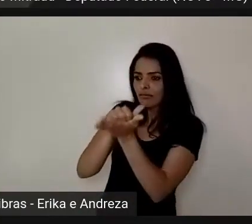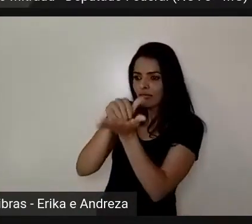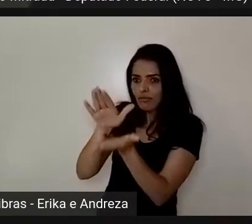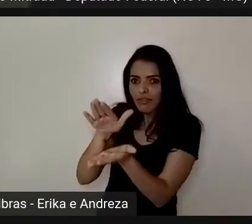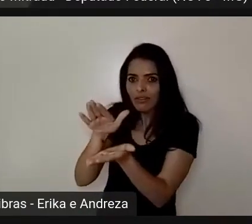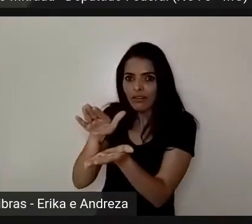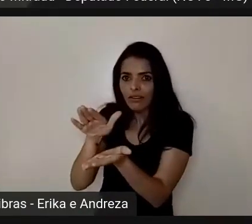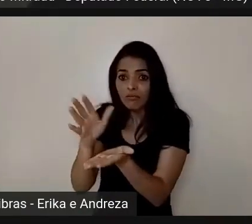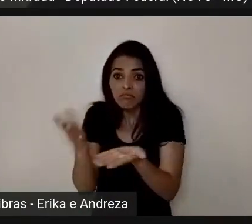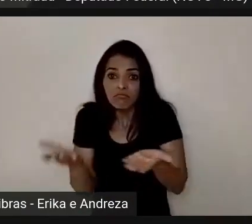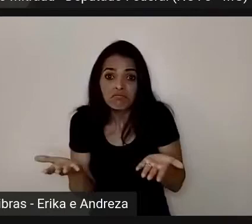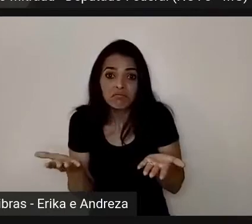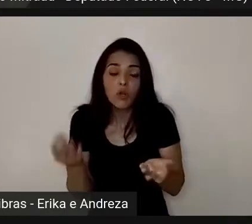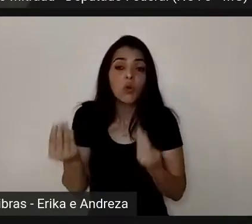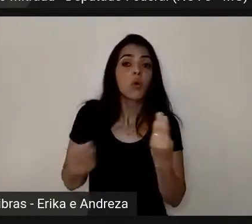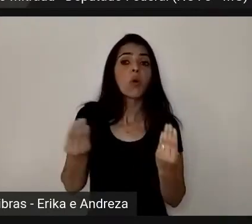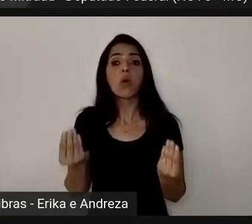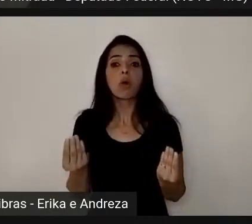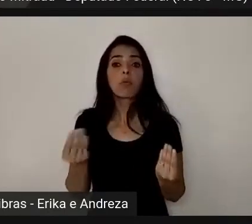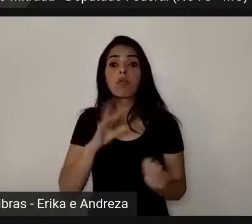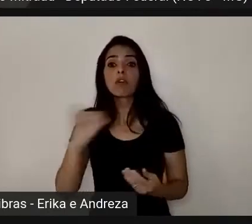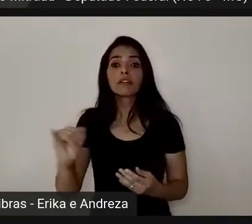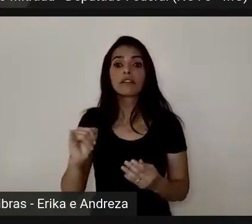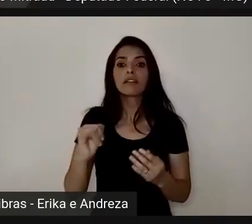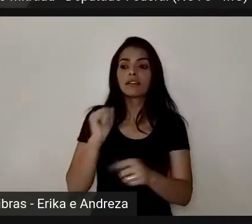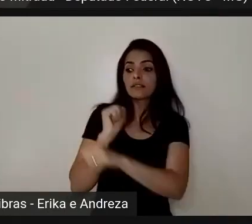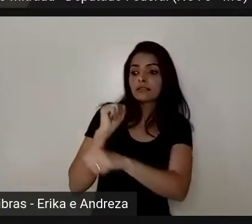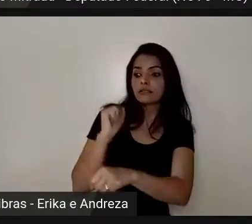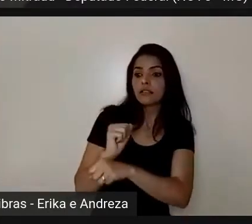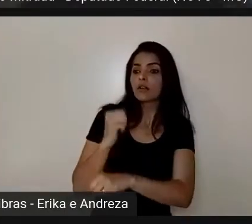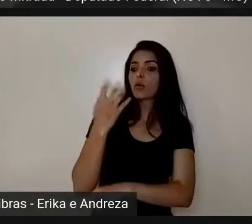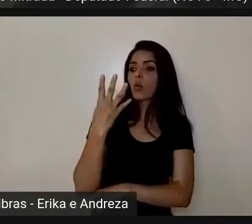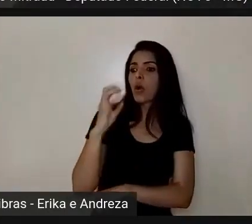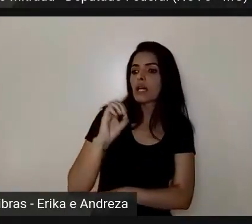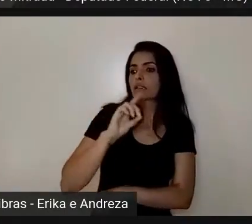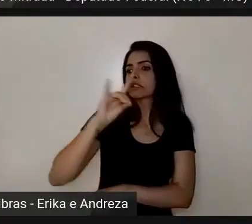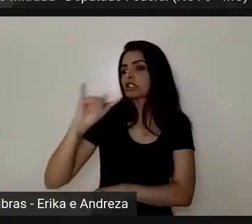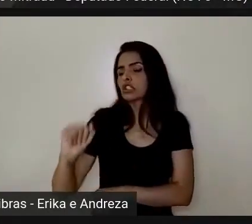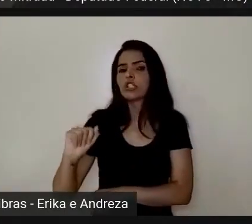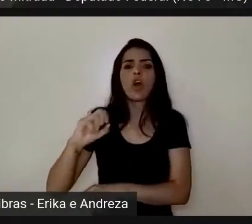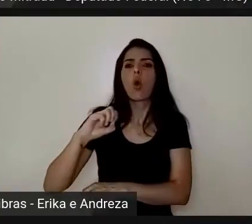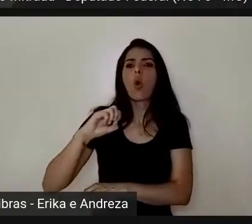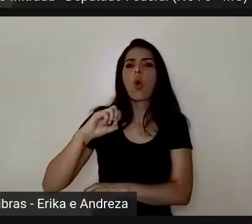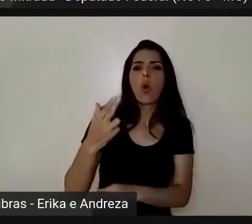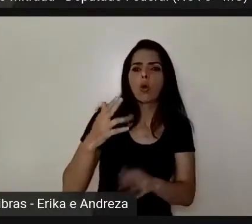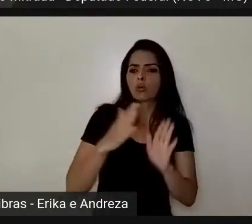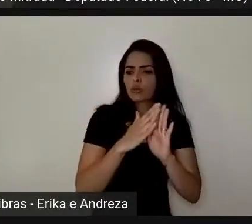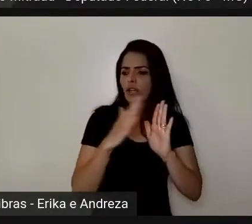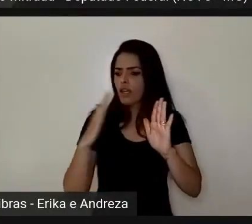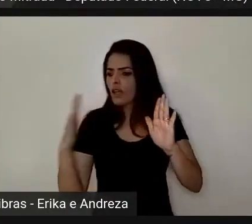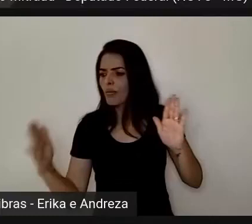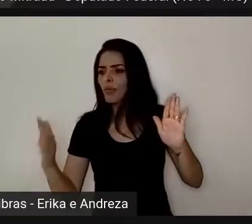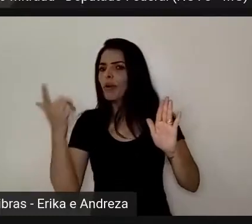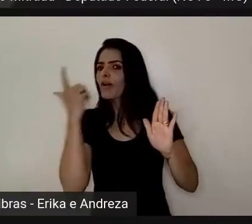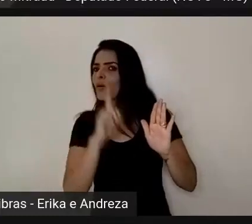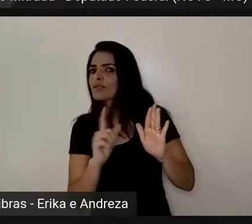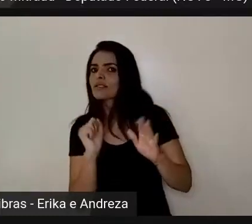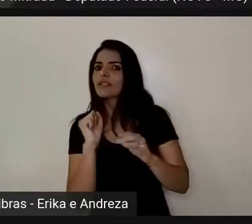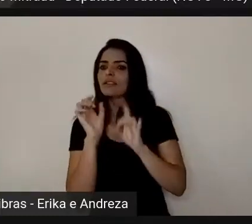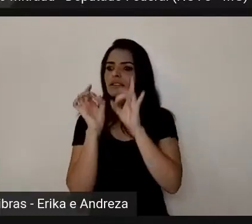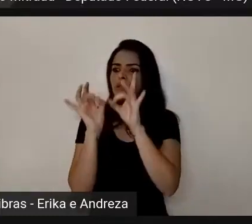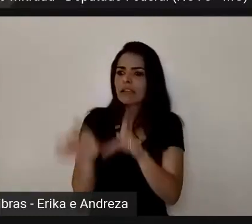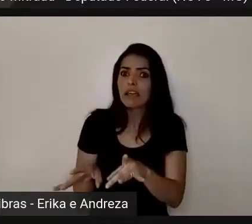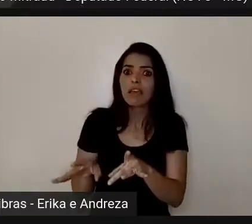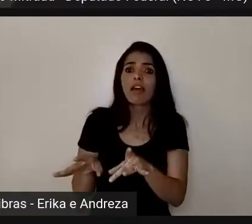do serviço público, vai ter uma quarentena, ele vai ter tido acesso a todos aqueles processos. Então, eu acho que está muito nublada